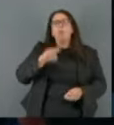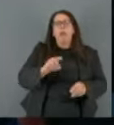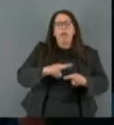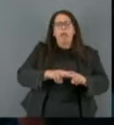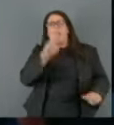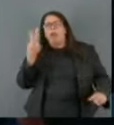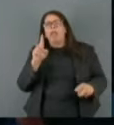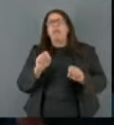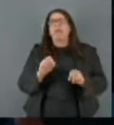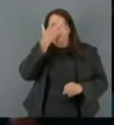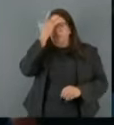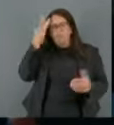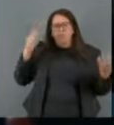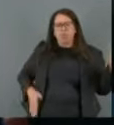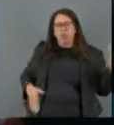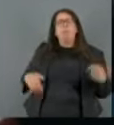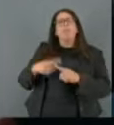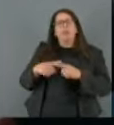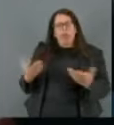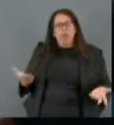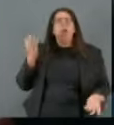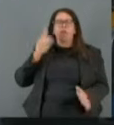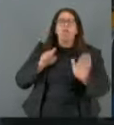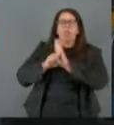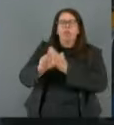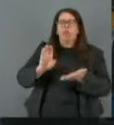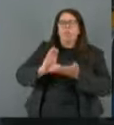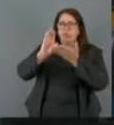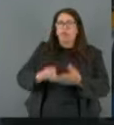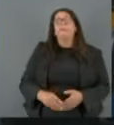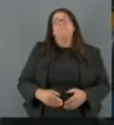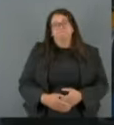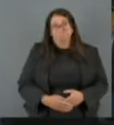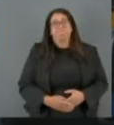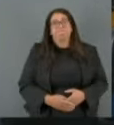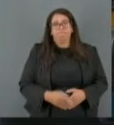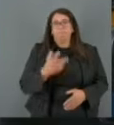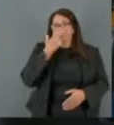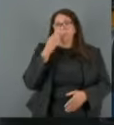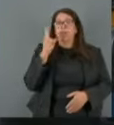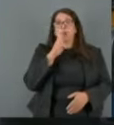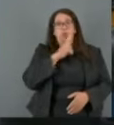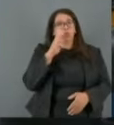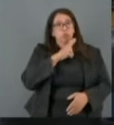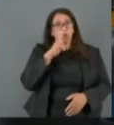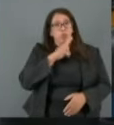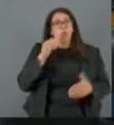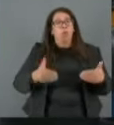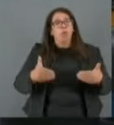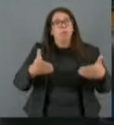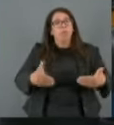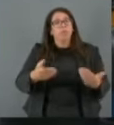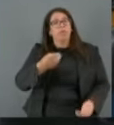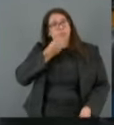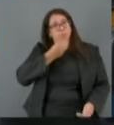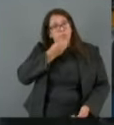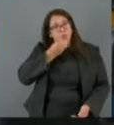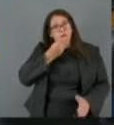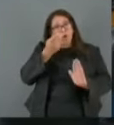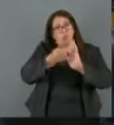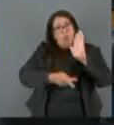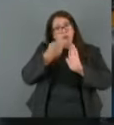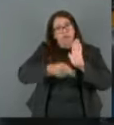algo que possa ser melhorado, nós estamos juntos. Eu acho que é só uma questão urgente, ministro, e é importante que o Ministério da Justiça tenha um projeto sobre essa matéria, porque a gente está vendo